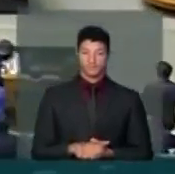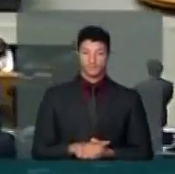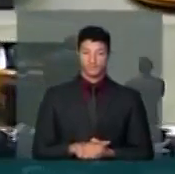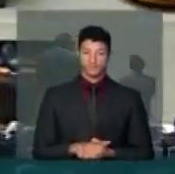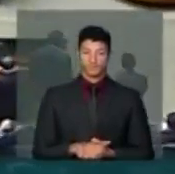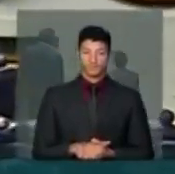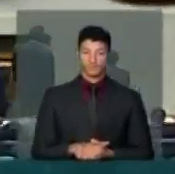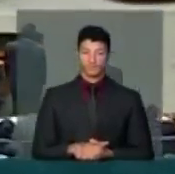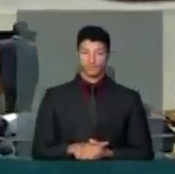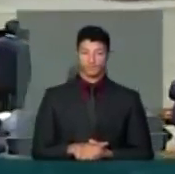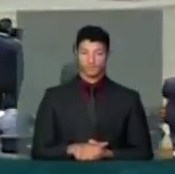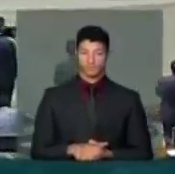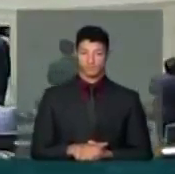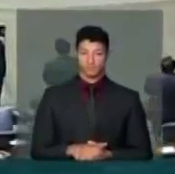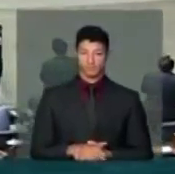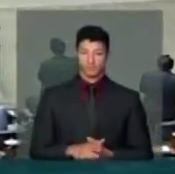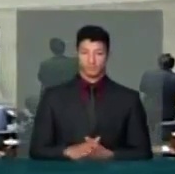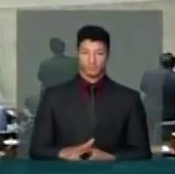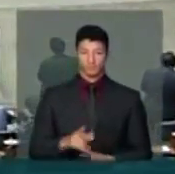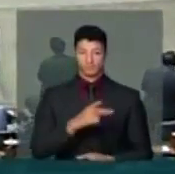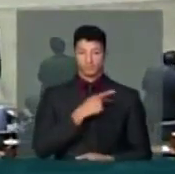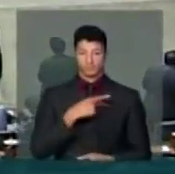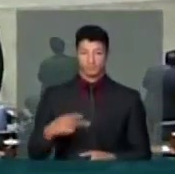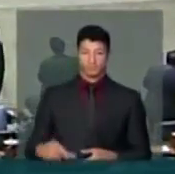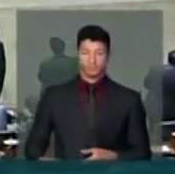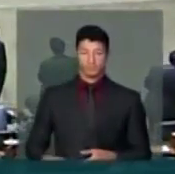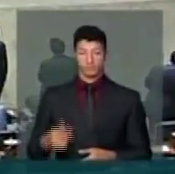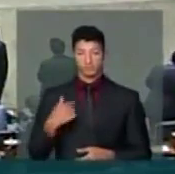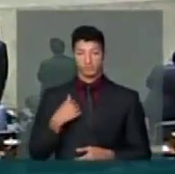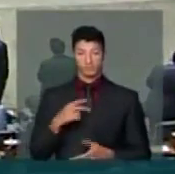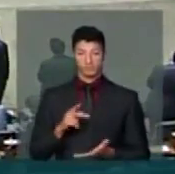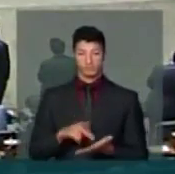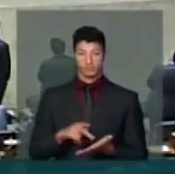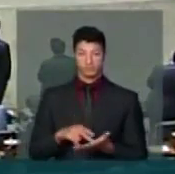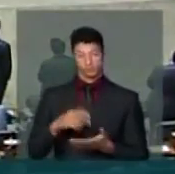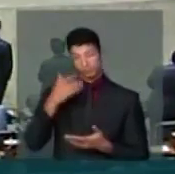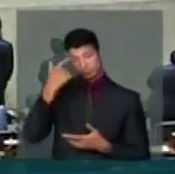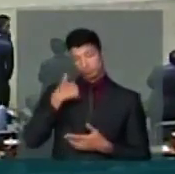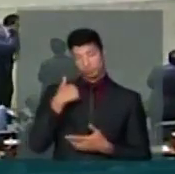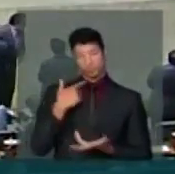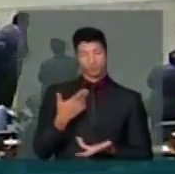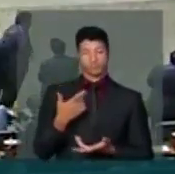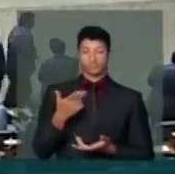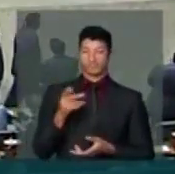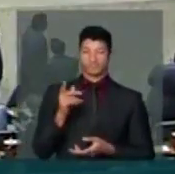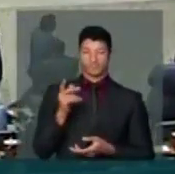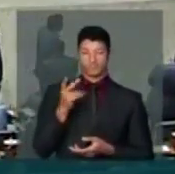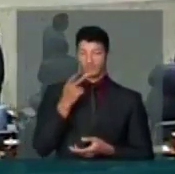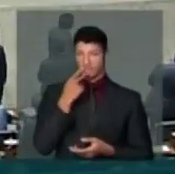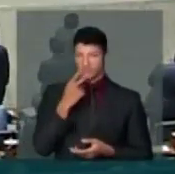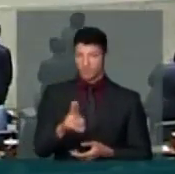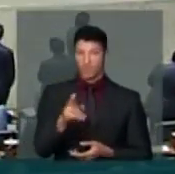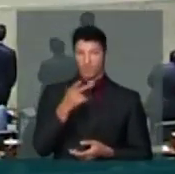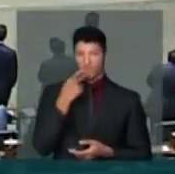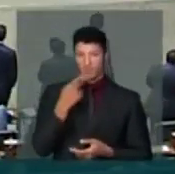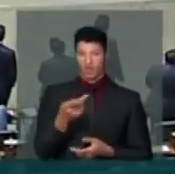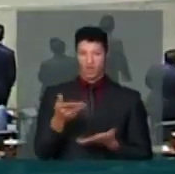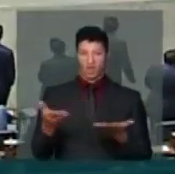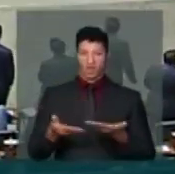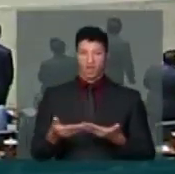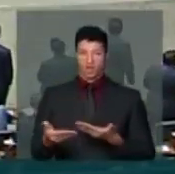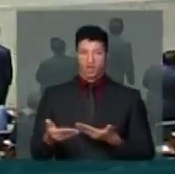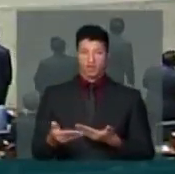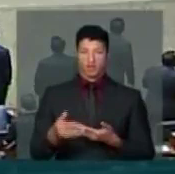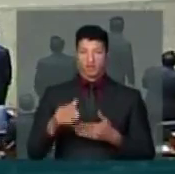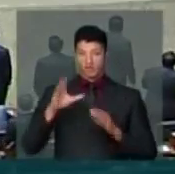Senhor presidente, eu, honestamente, não vou me dirigir